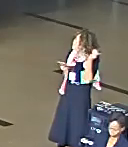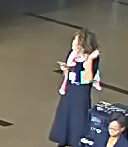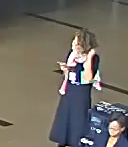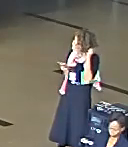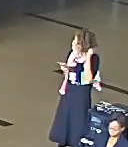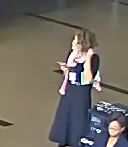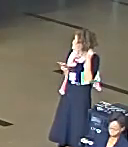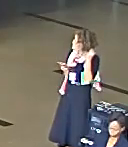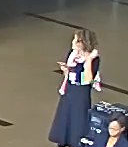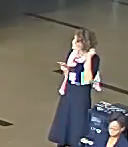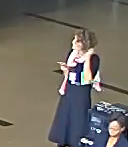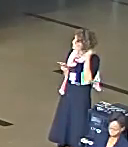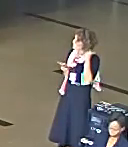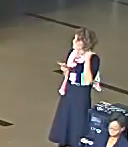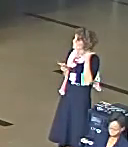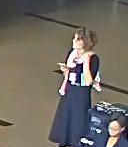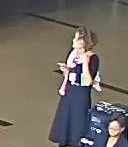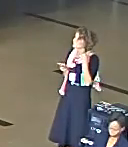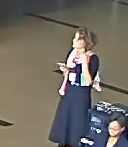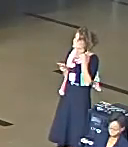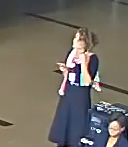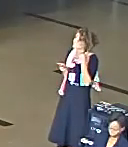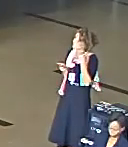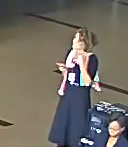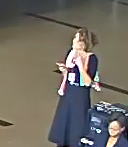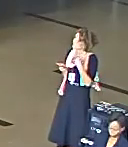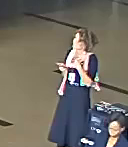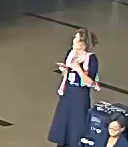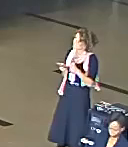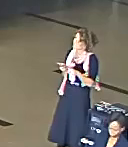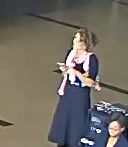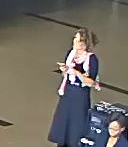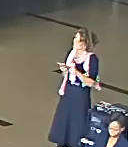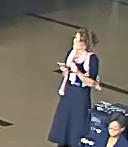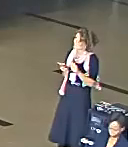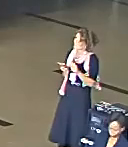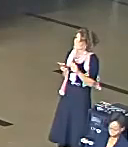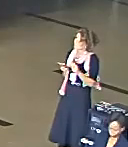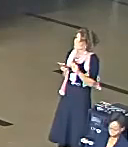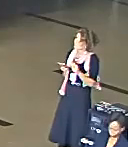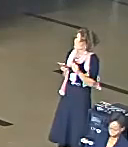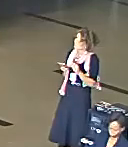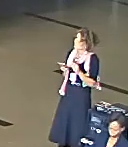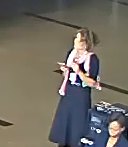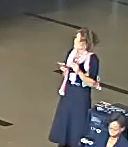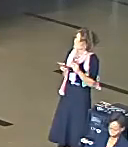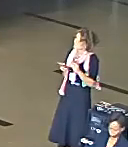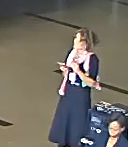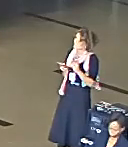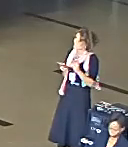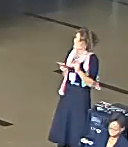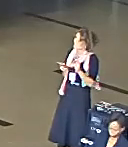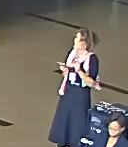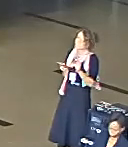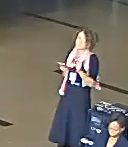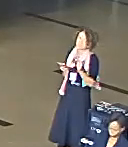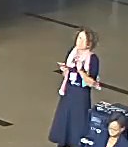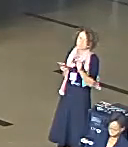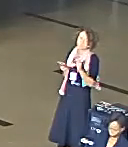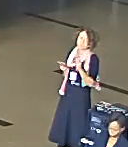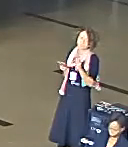rodoviários É uma vergonha não é fiscalizado quer de o Dr qu deu de o denite para fiscalizar Os